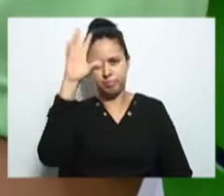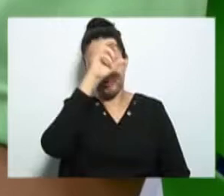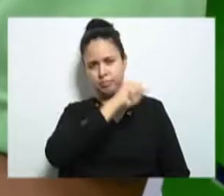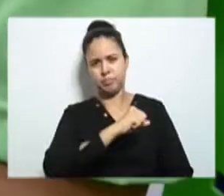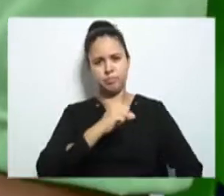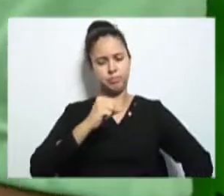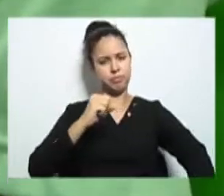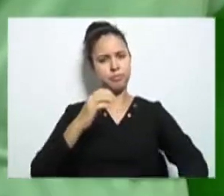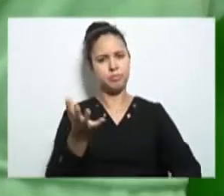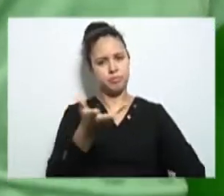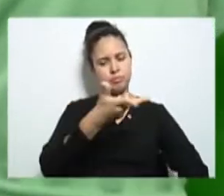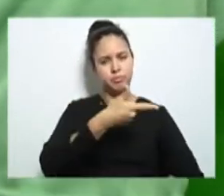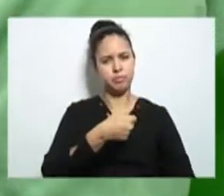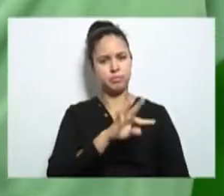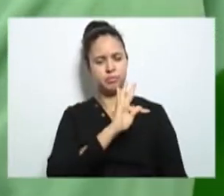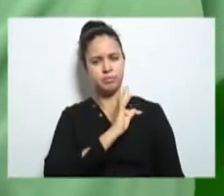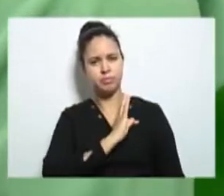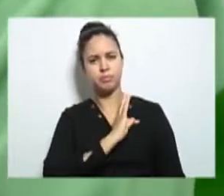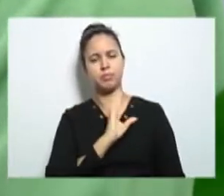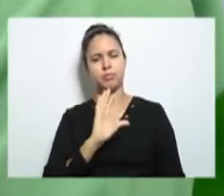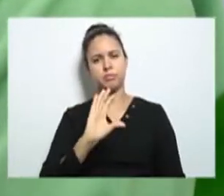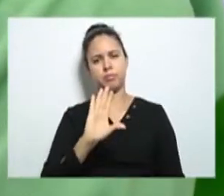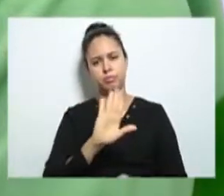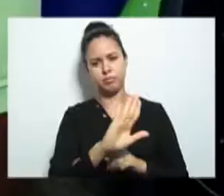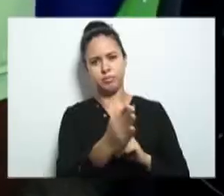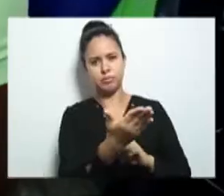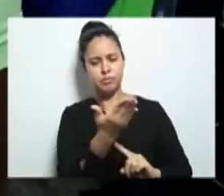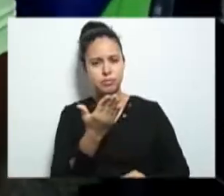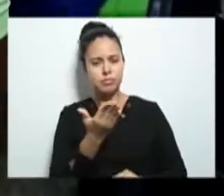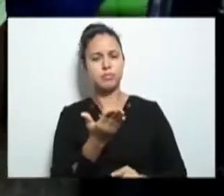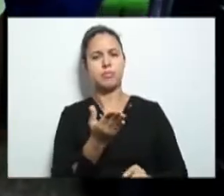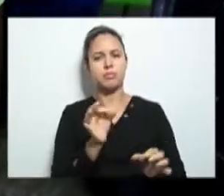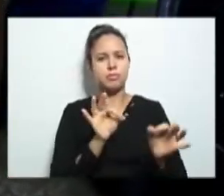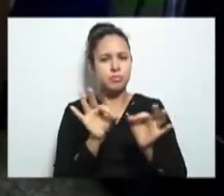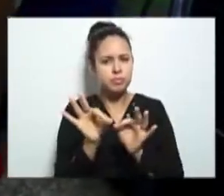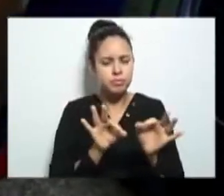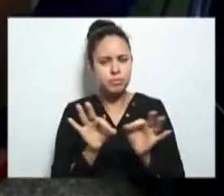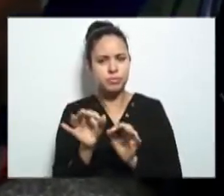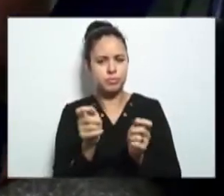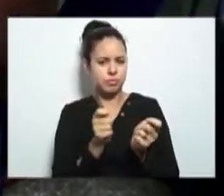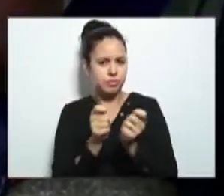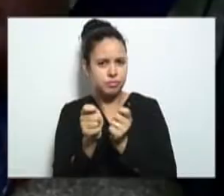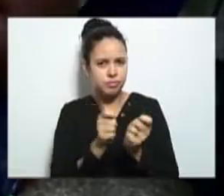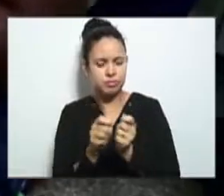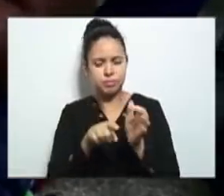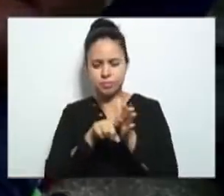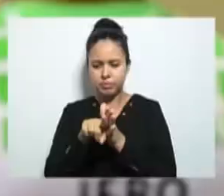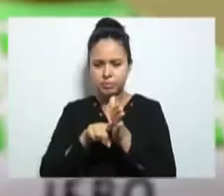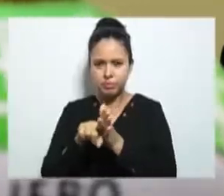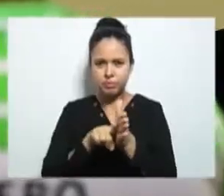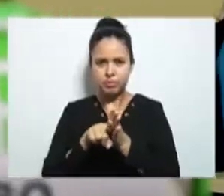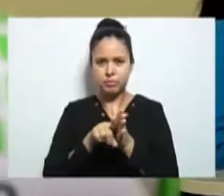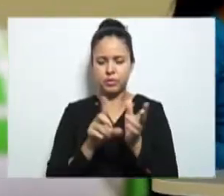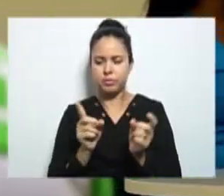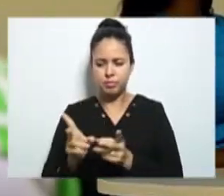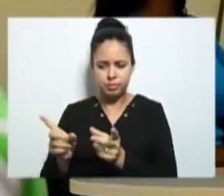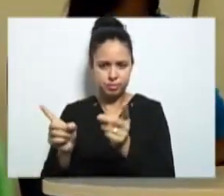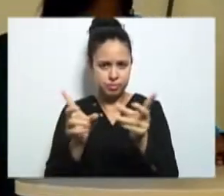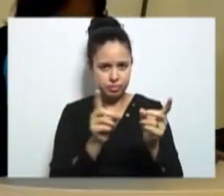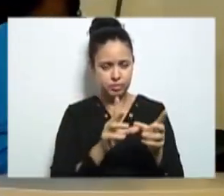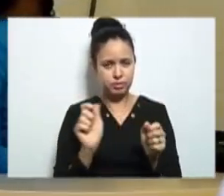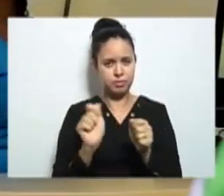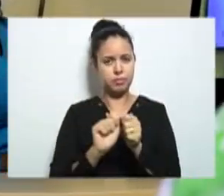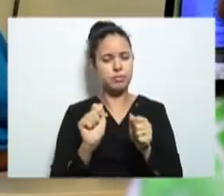de cooperativismo, como planejar, organizar, controlar, avaliar, comercializar e